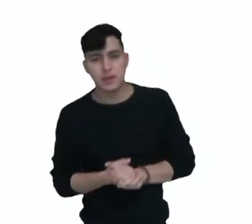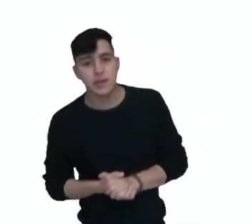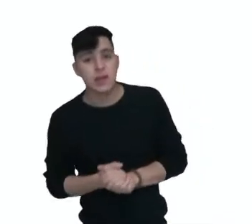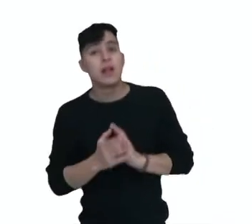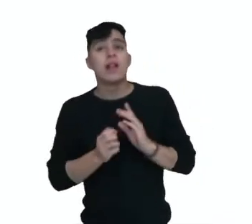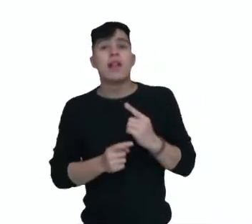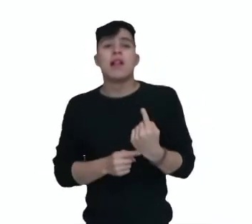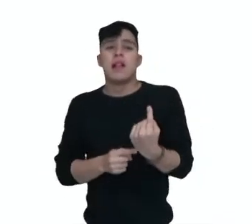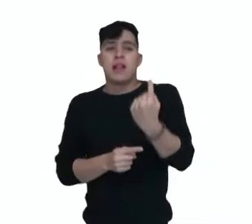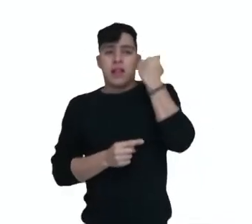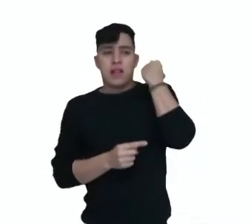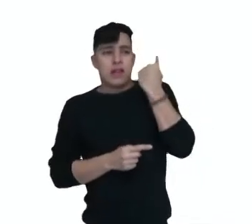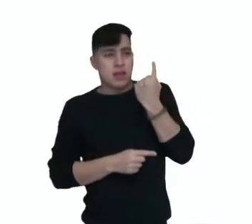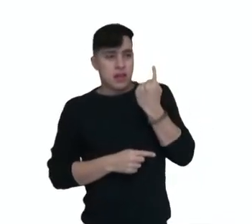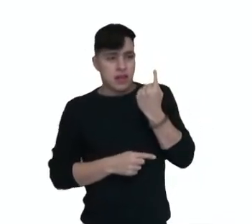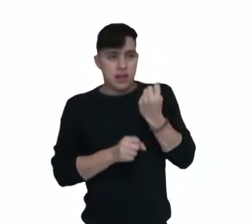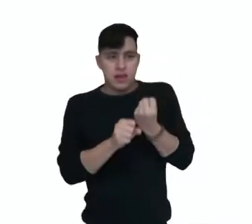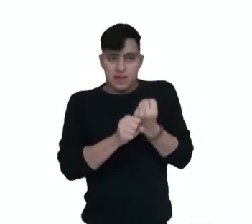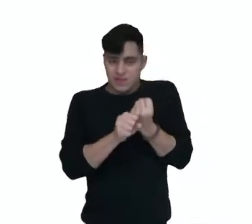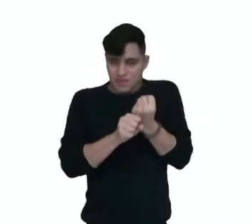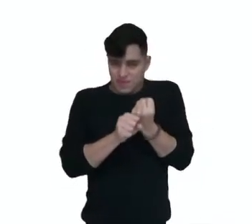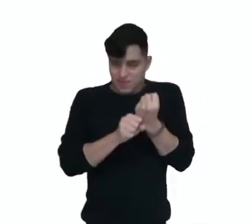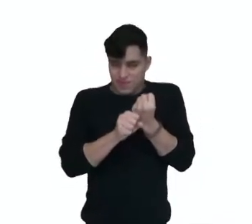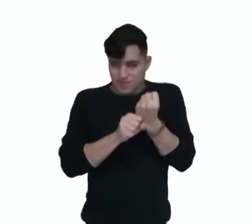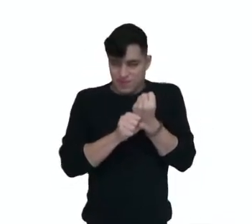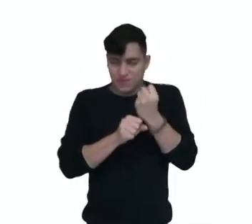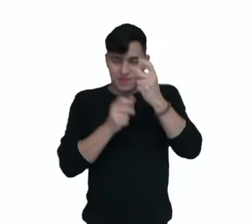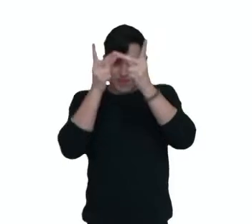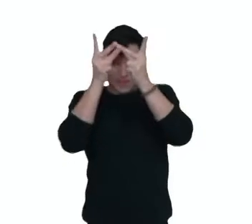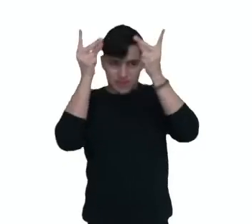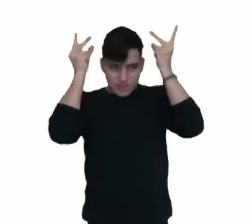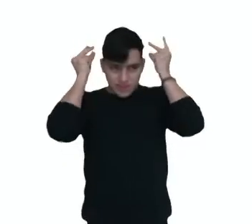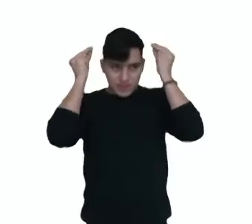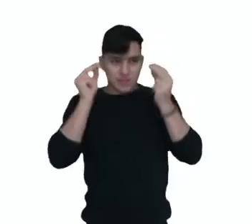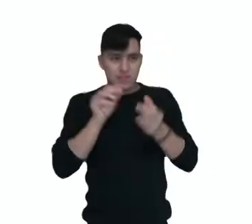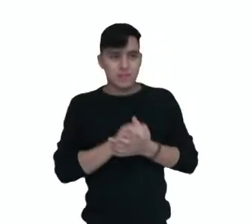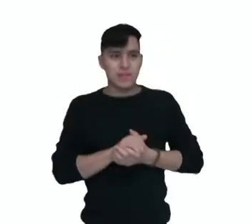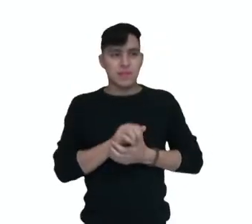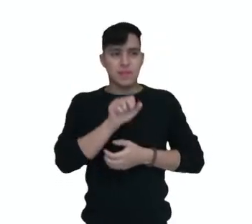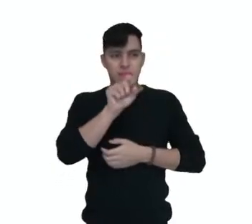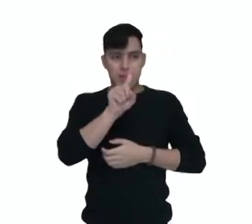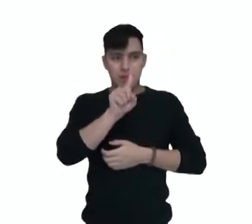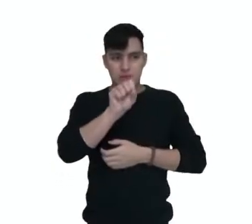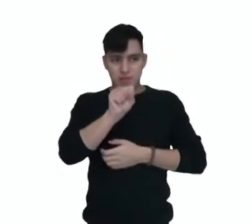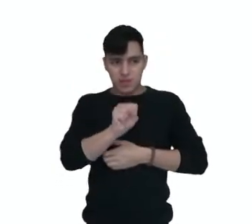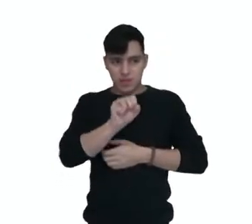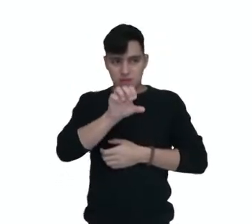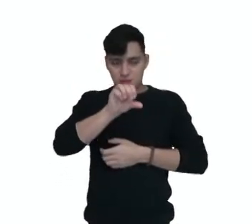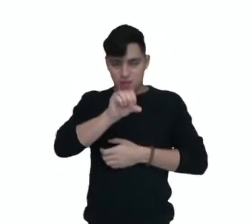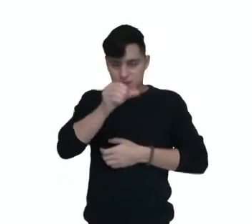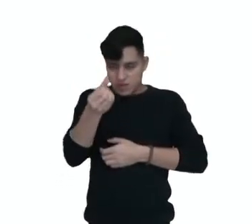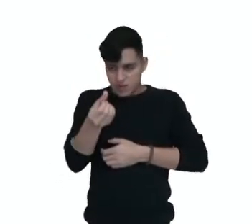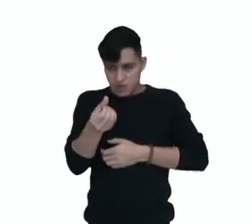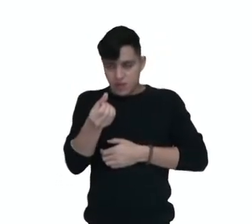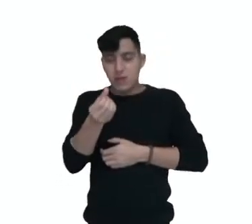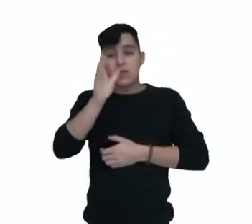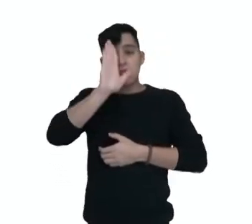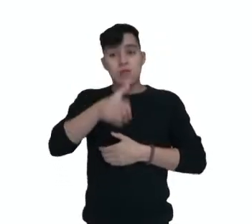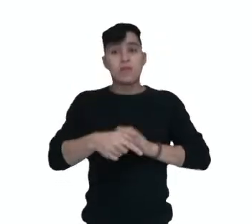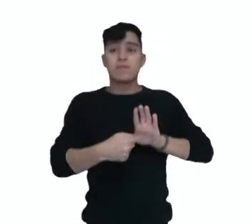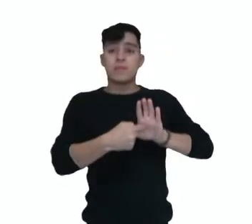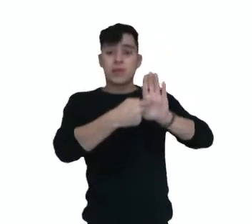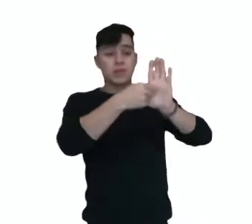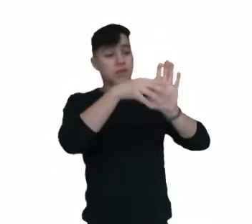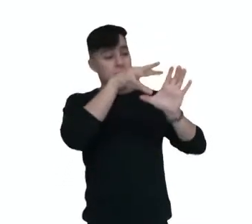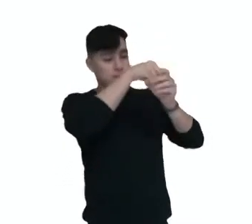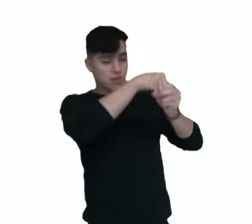Atenas, lá em 1896, não esse jogo moderno, lá em 1896, a luta greco-romana já apareceu no programa olímpico, na